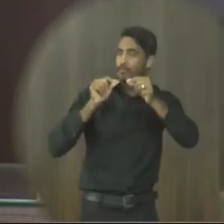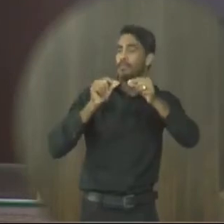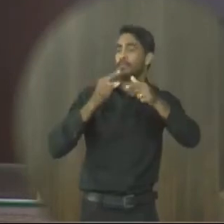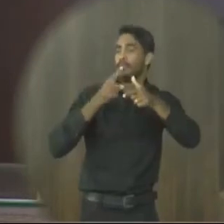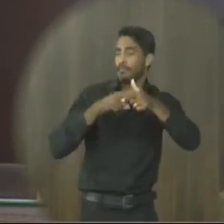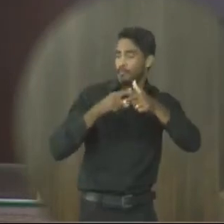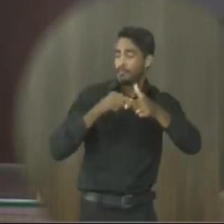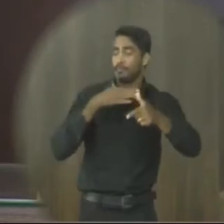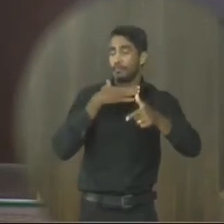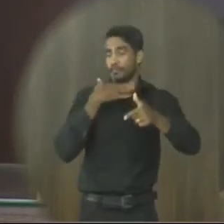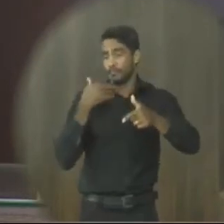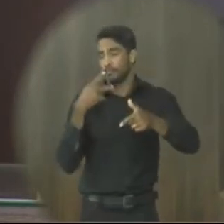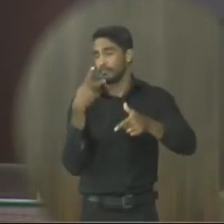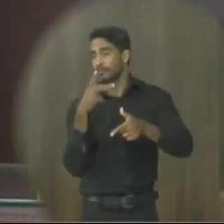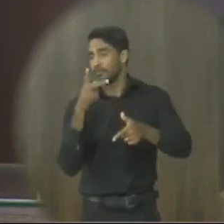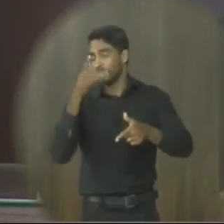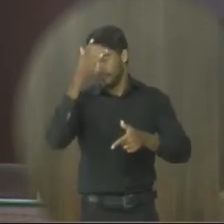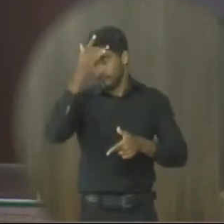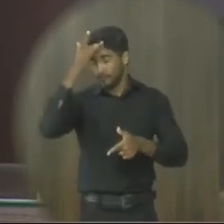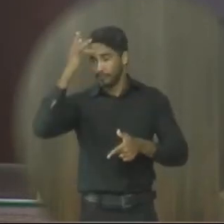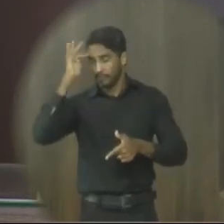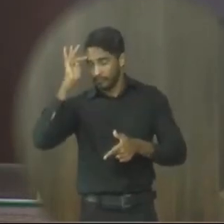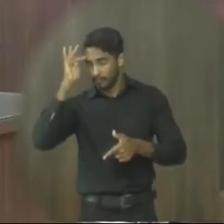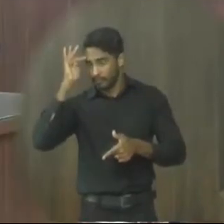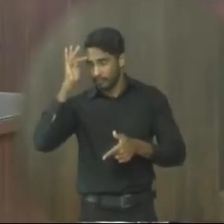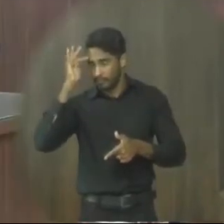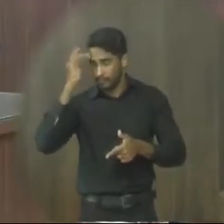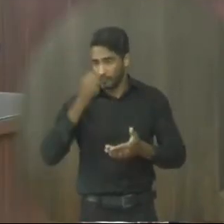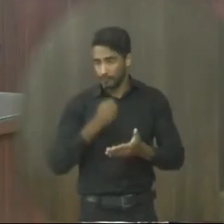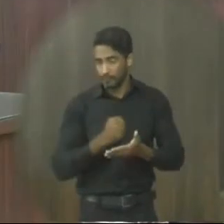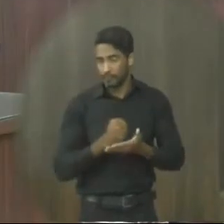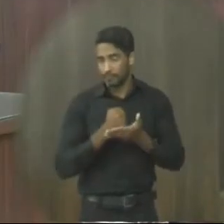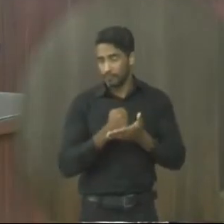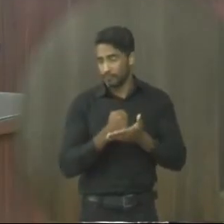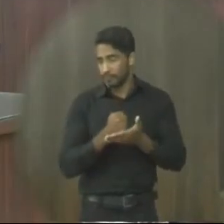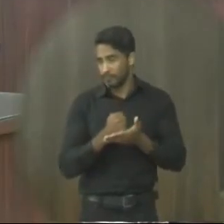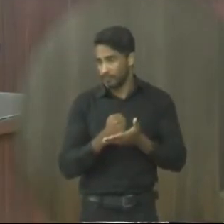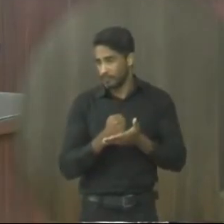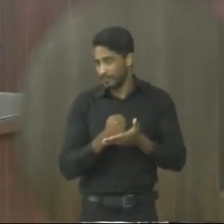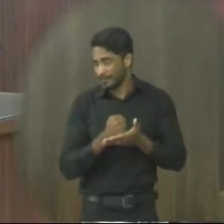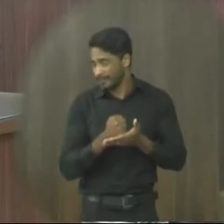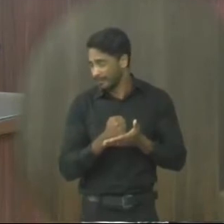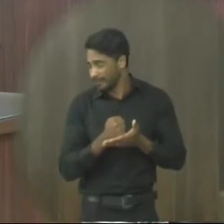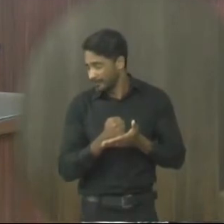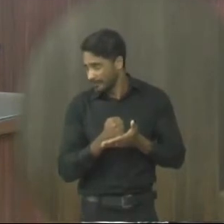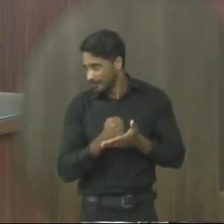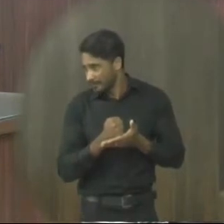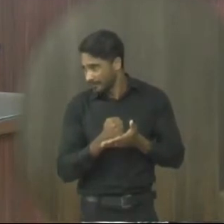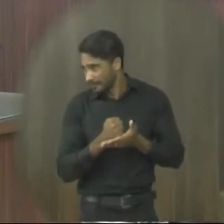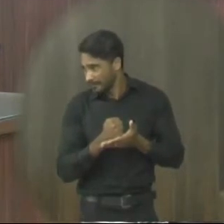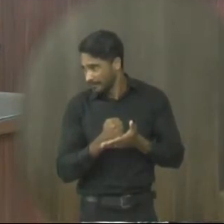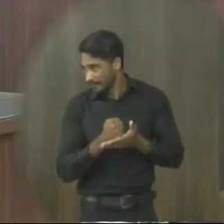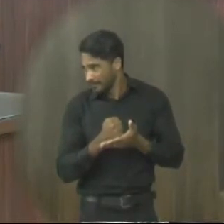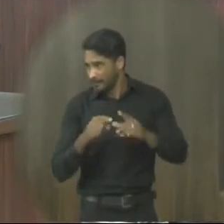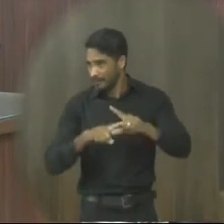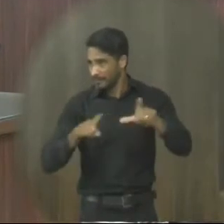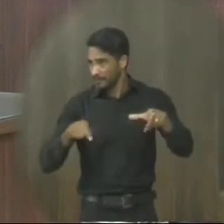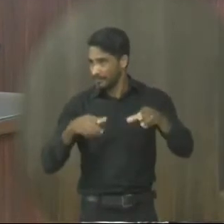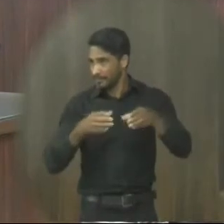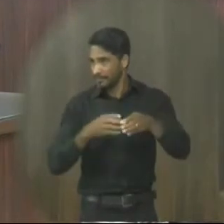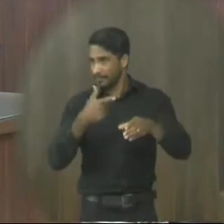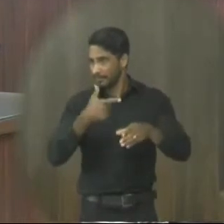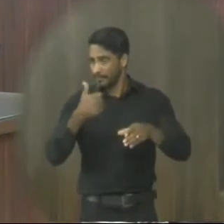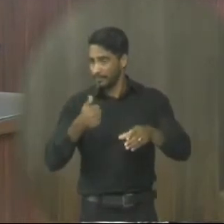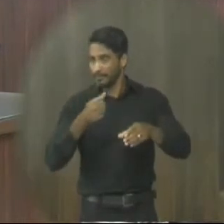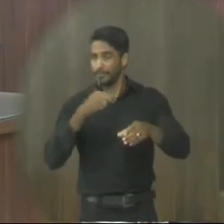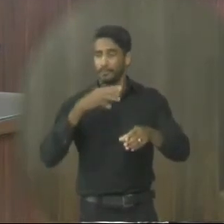ampliando a possibilidade de êxito no salvamento das vítimas. Sala de sessões 21 de março